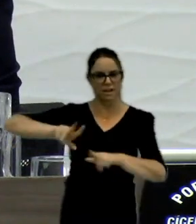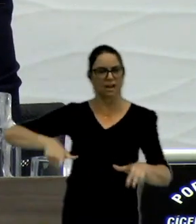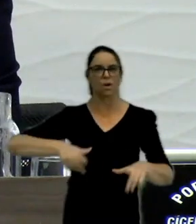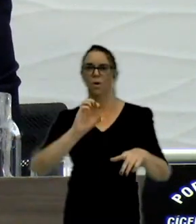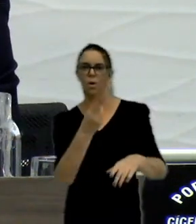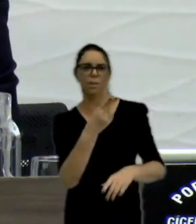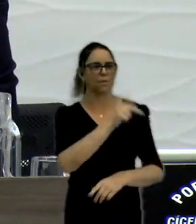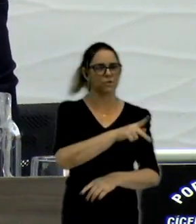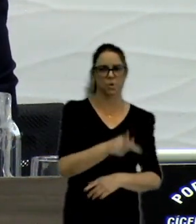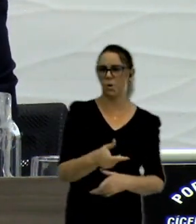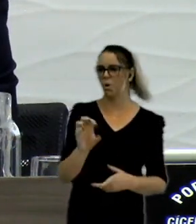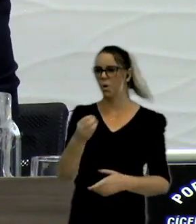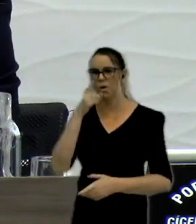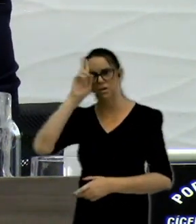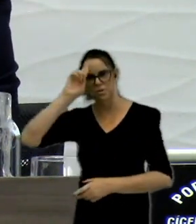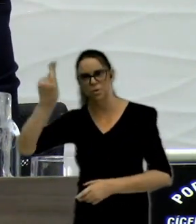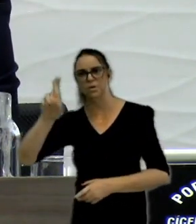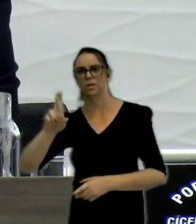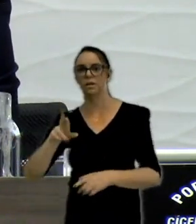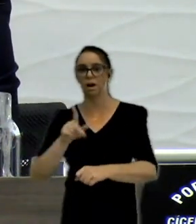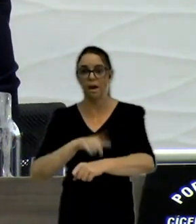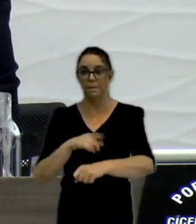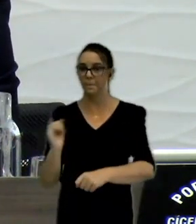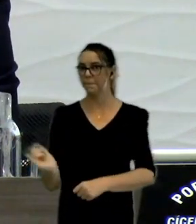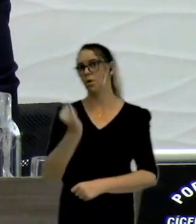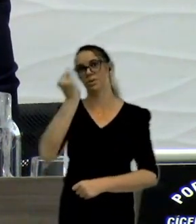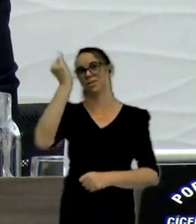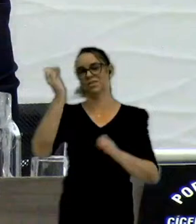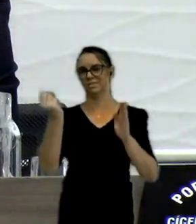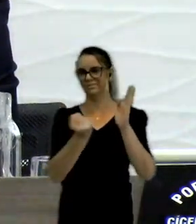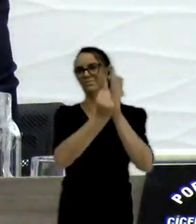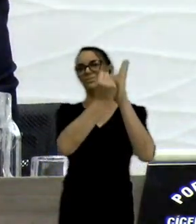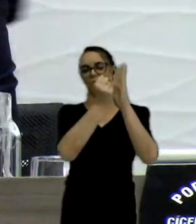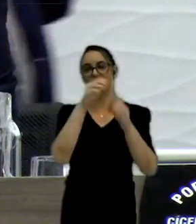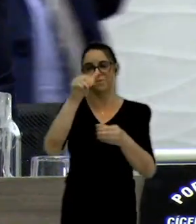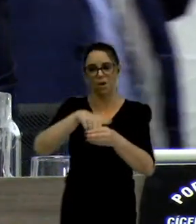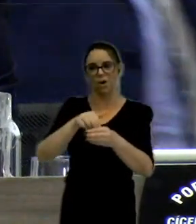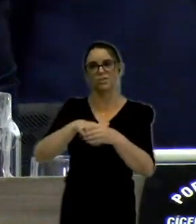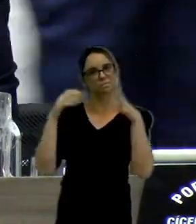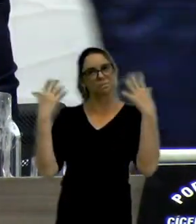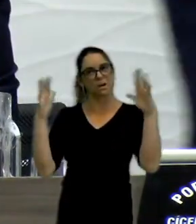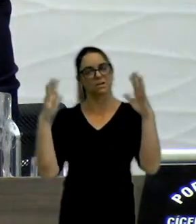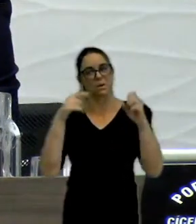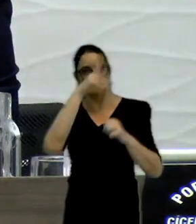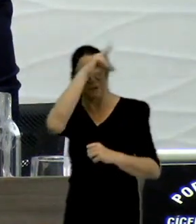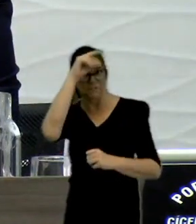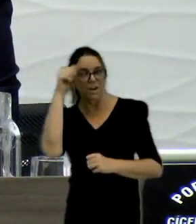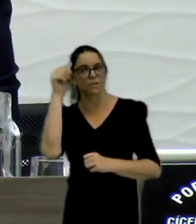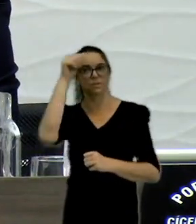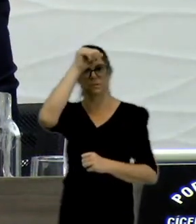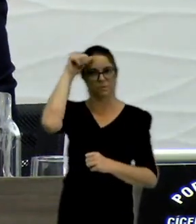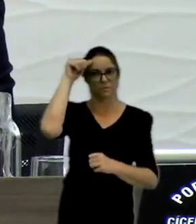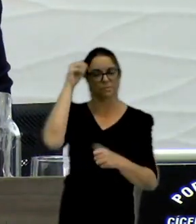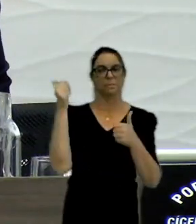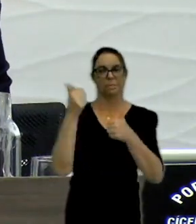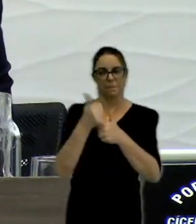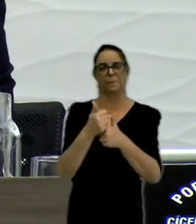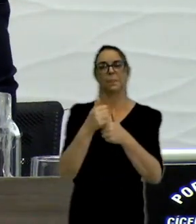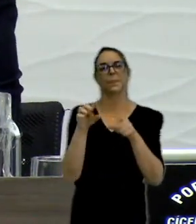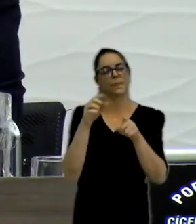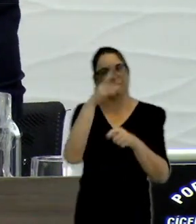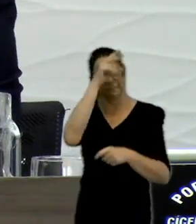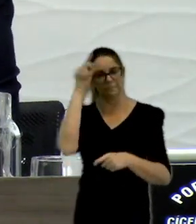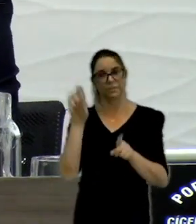gestores. Então, um momento muito importante. Eu quero registrar aqui esse voto de aplauso ao prefeito do município, ao vice-prefeito, também à secretária de